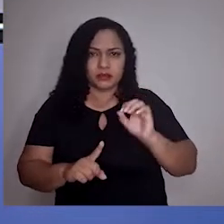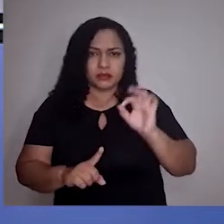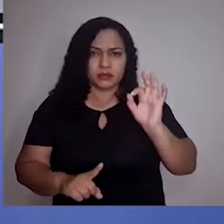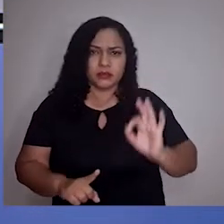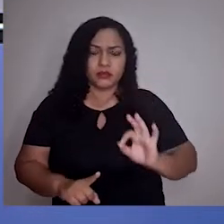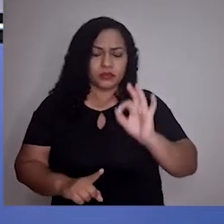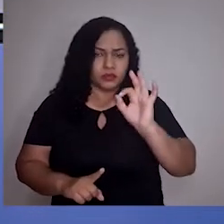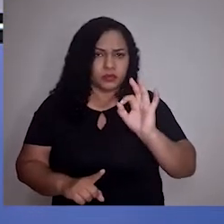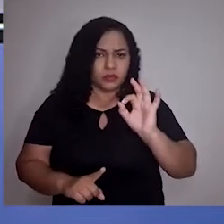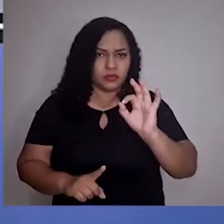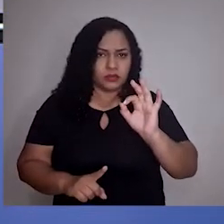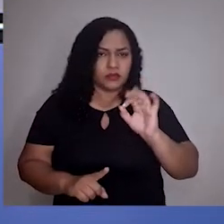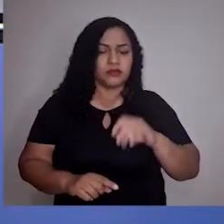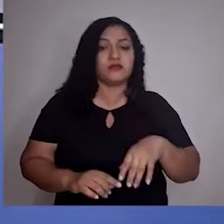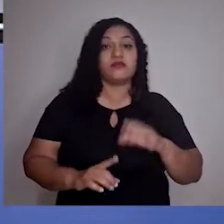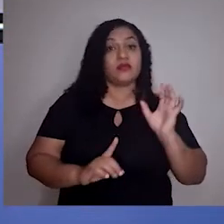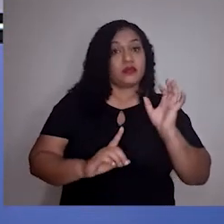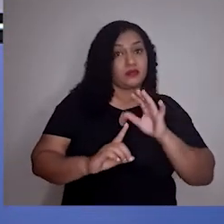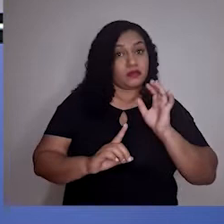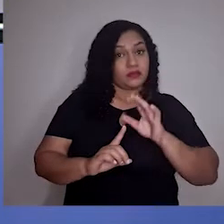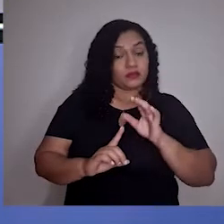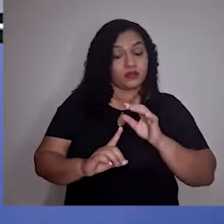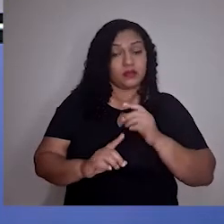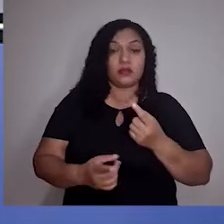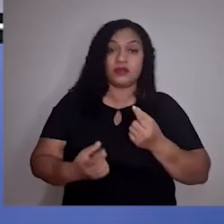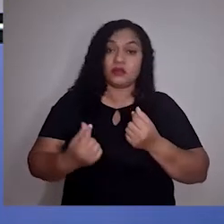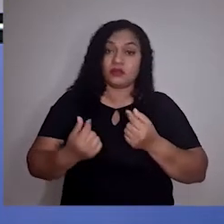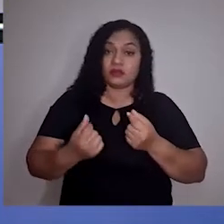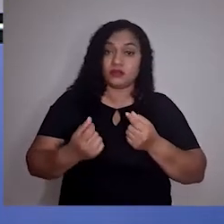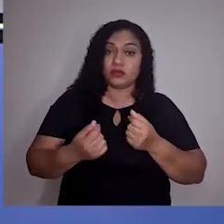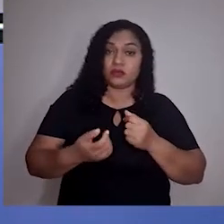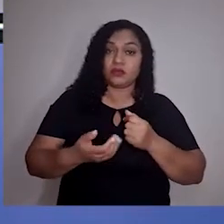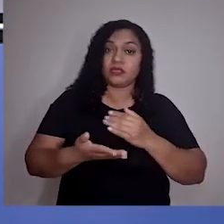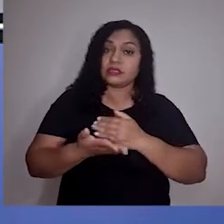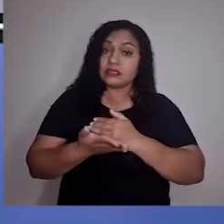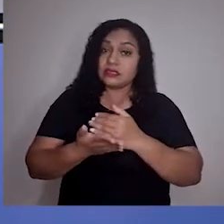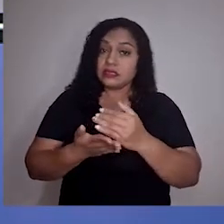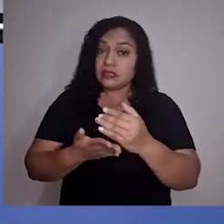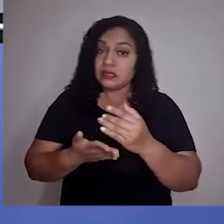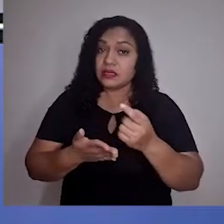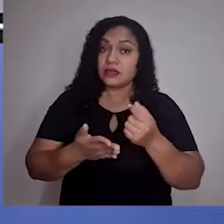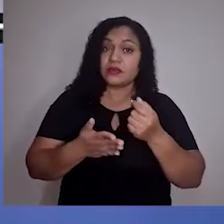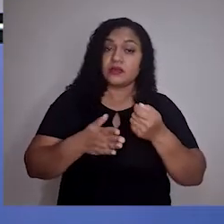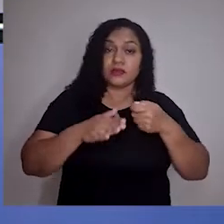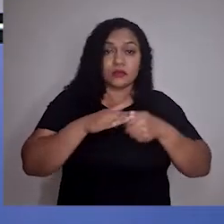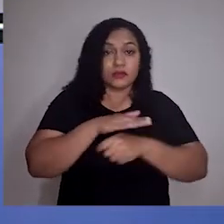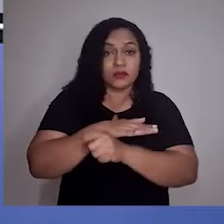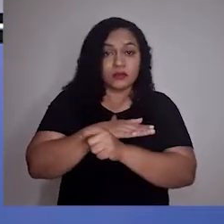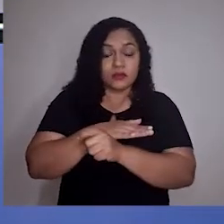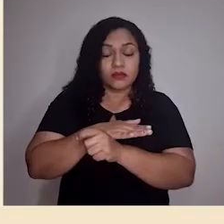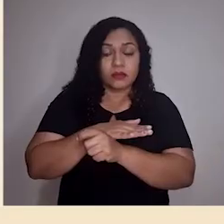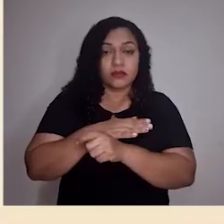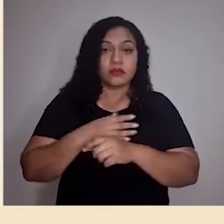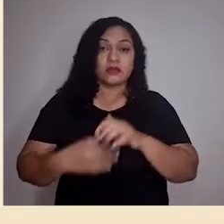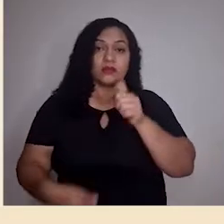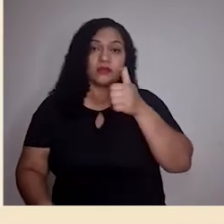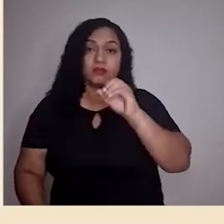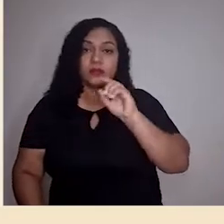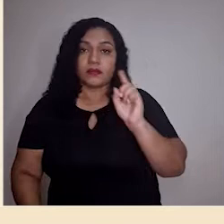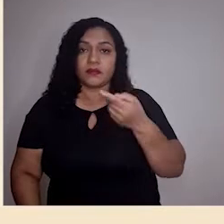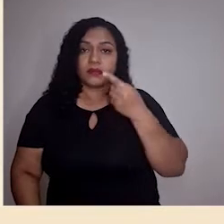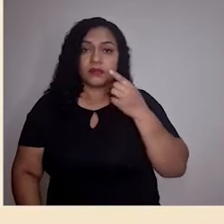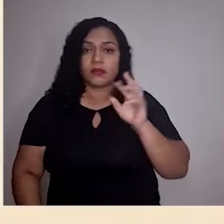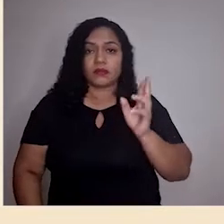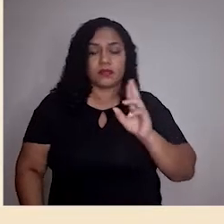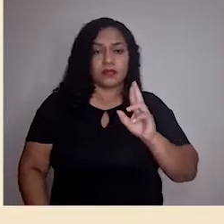vai incidir sobre o valor inicial da aplicação, sobre os R$10.000. Então, 10% de